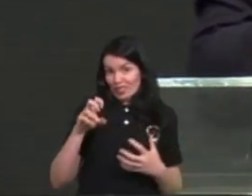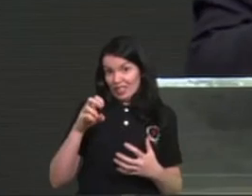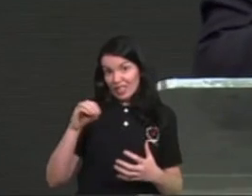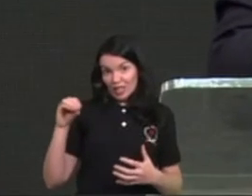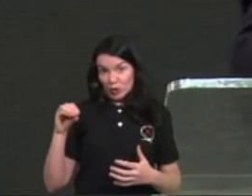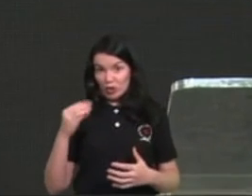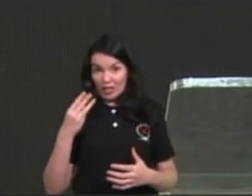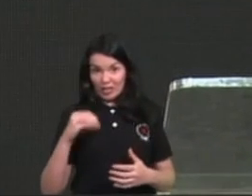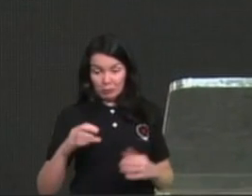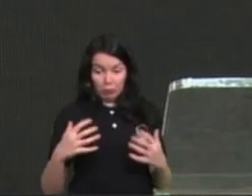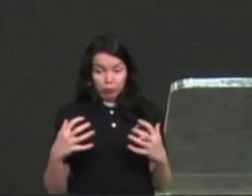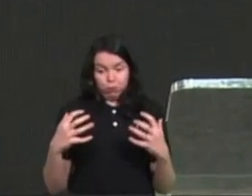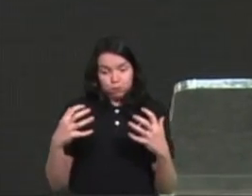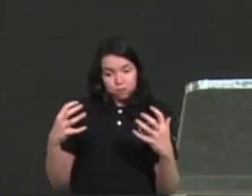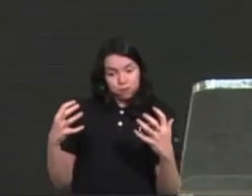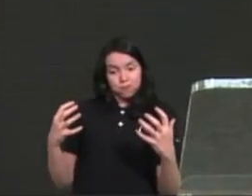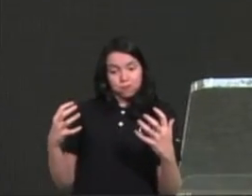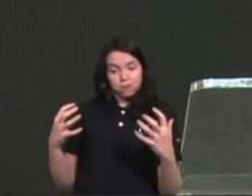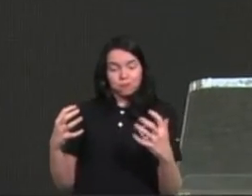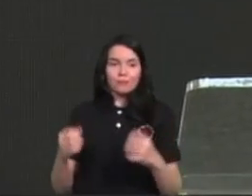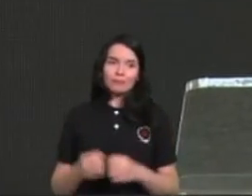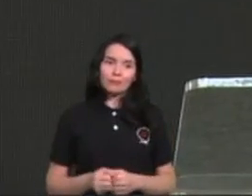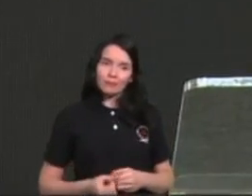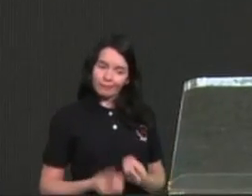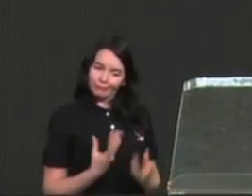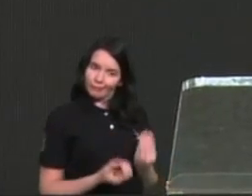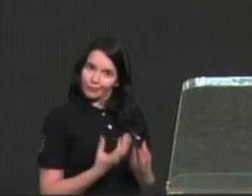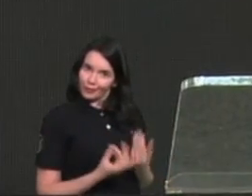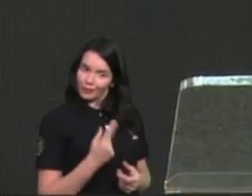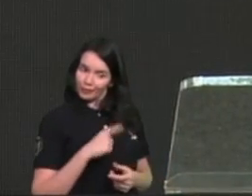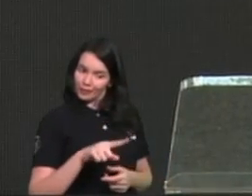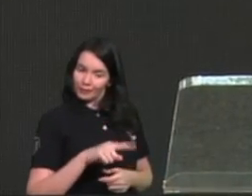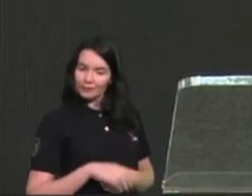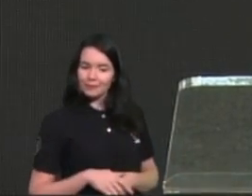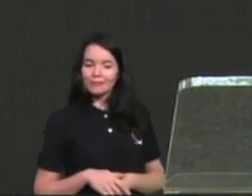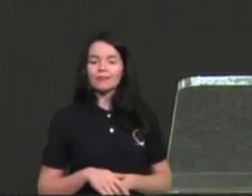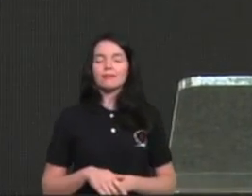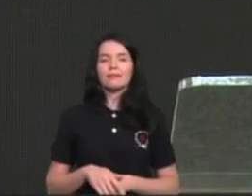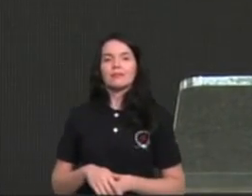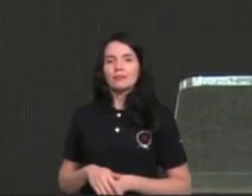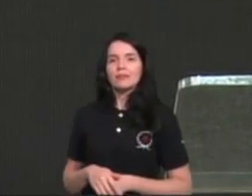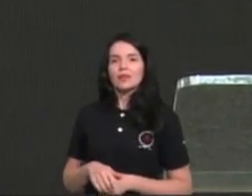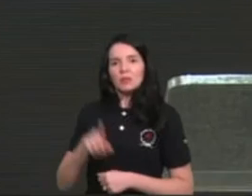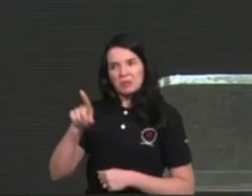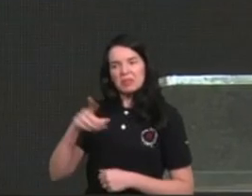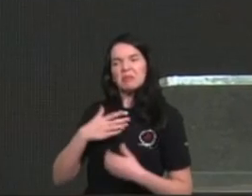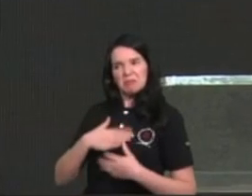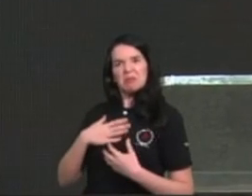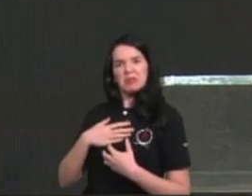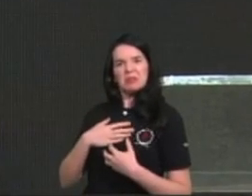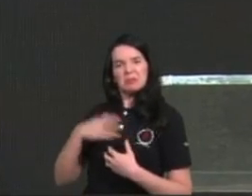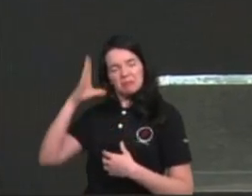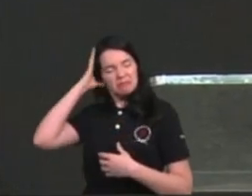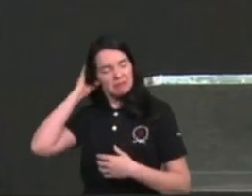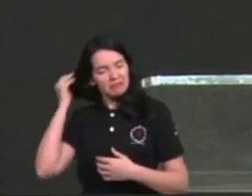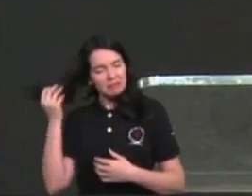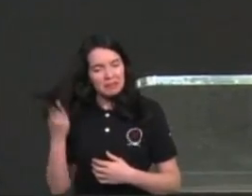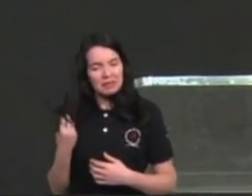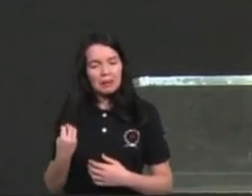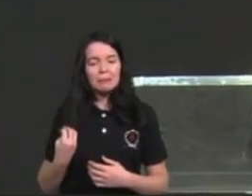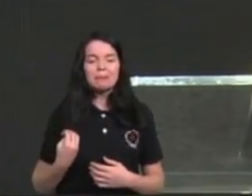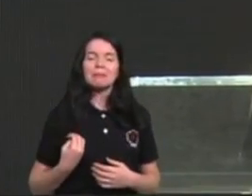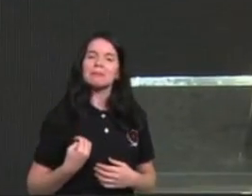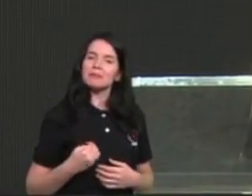tá muito grande não gosto daí vai para o inferno Eu gostei de você seus cabelos a mesma